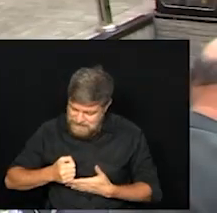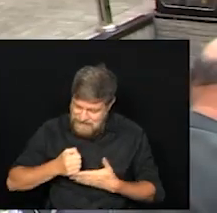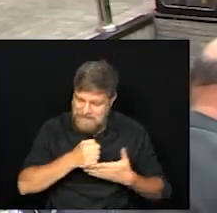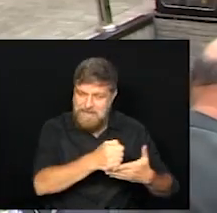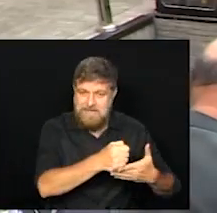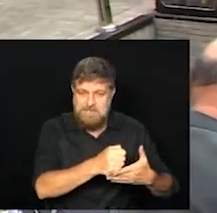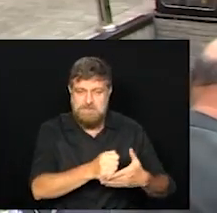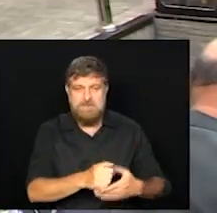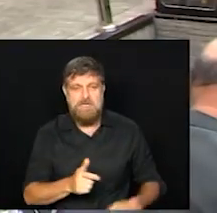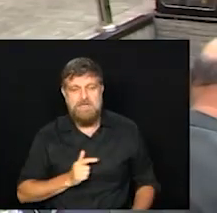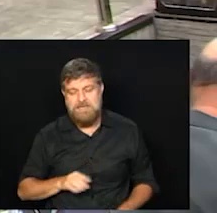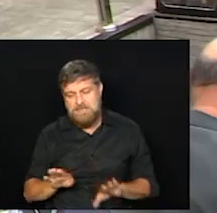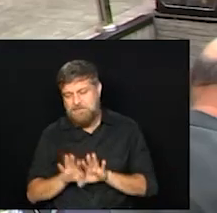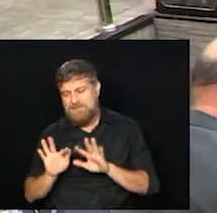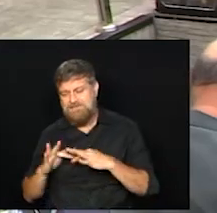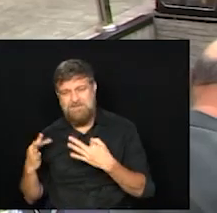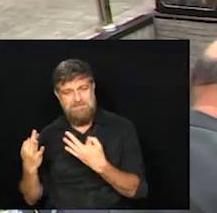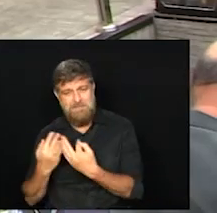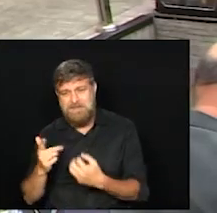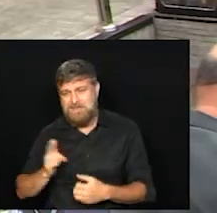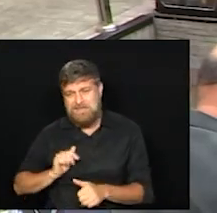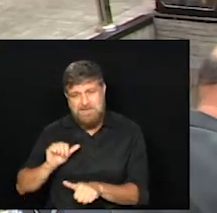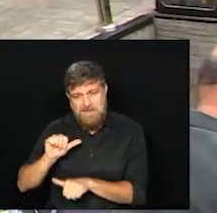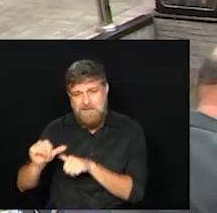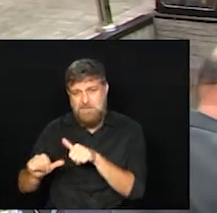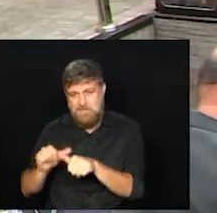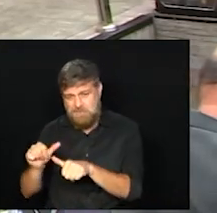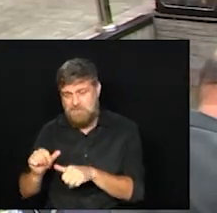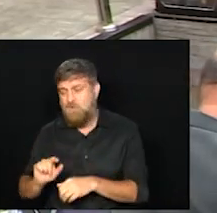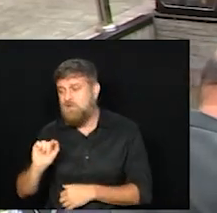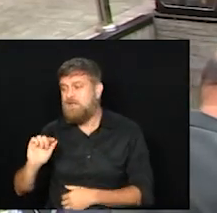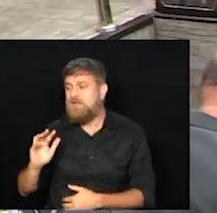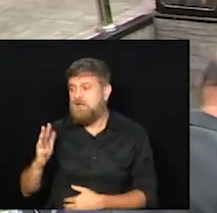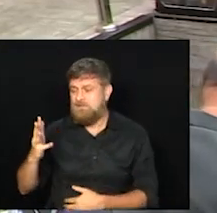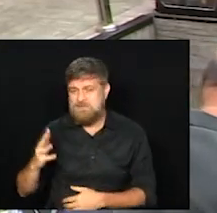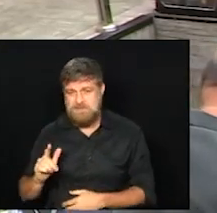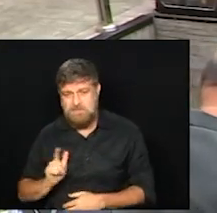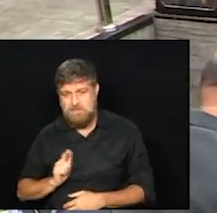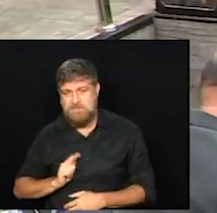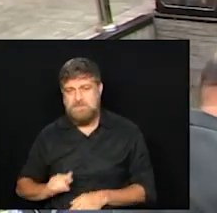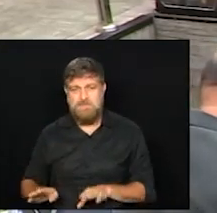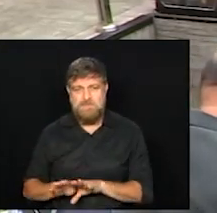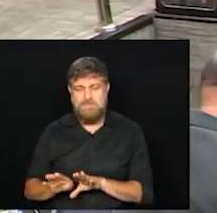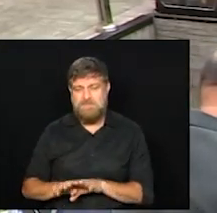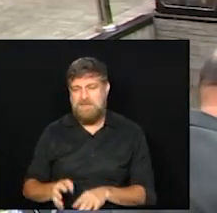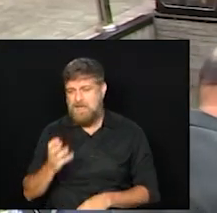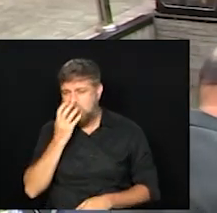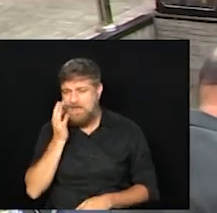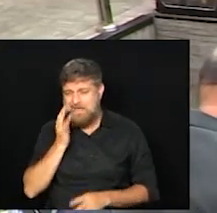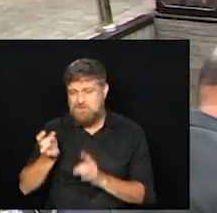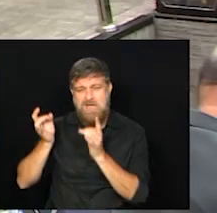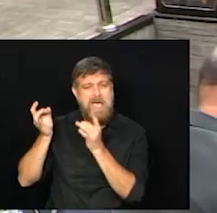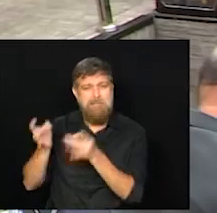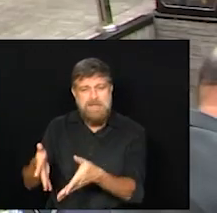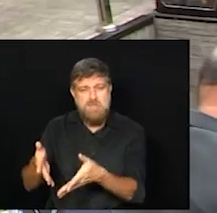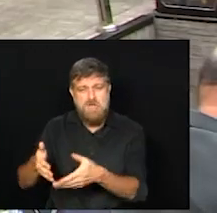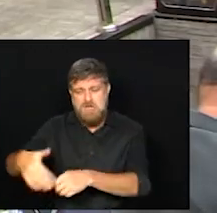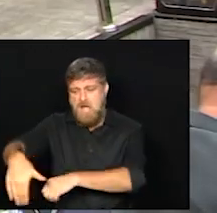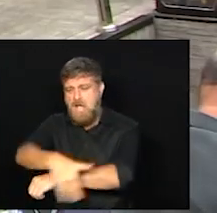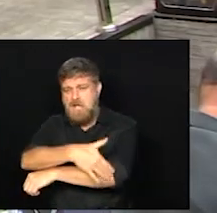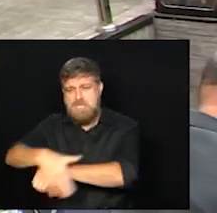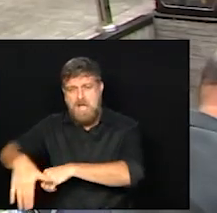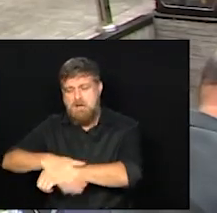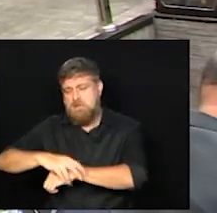famílias foram decorrentes de uma mudança de imóveis. Então, nessas mudanças, houve também bastante abandono. E